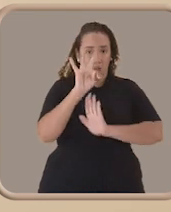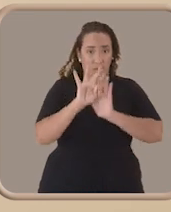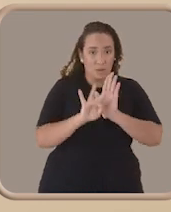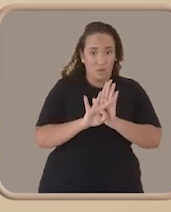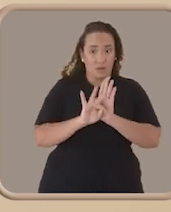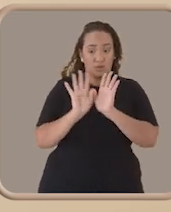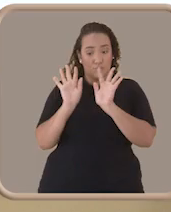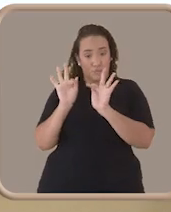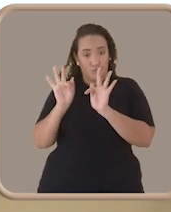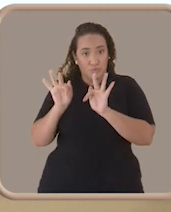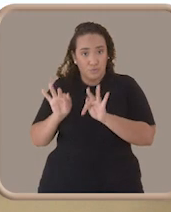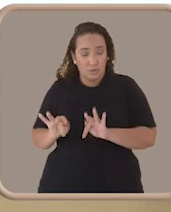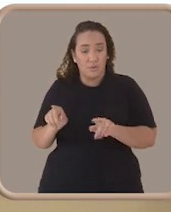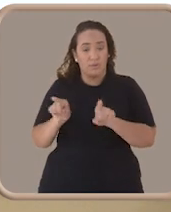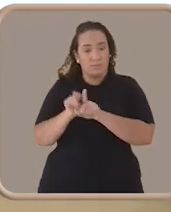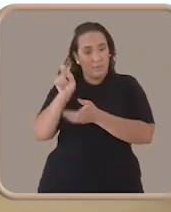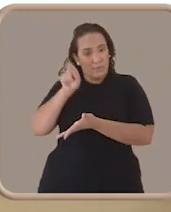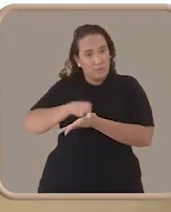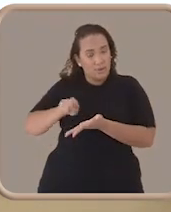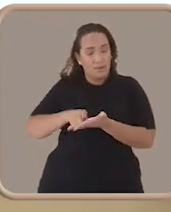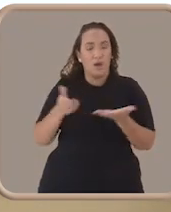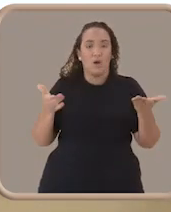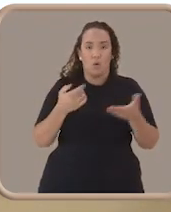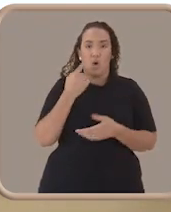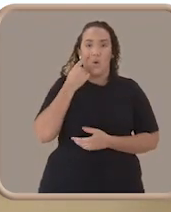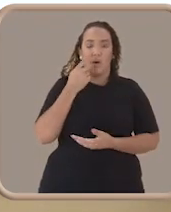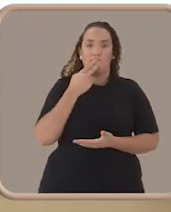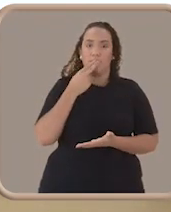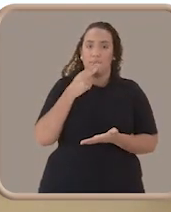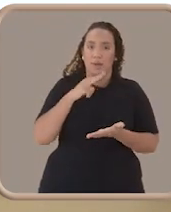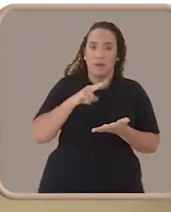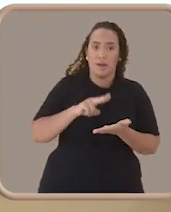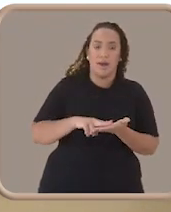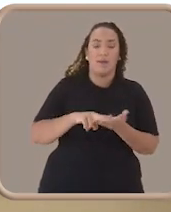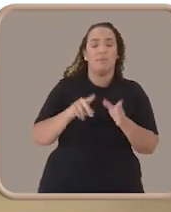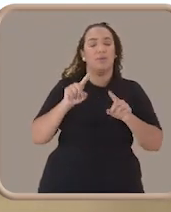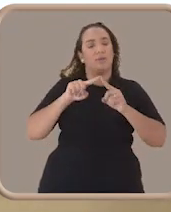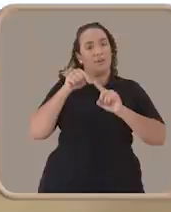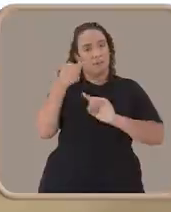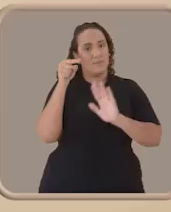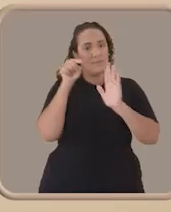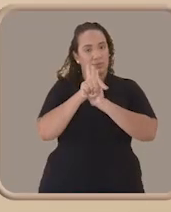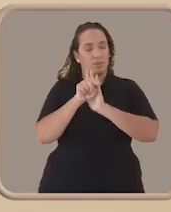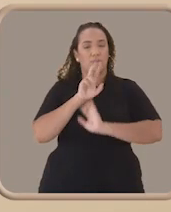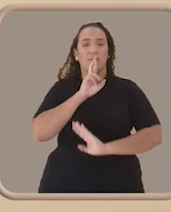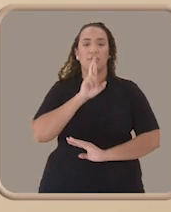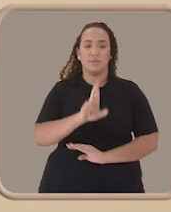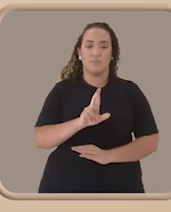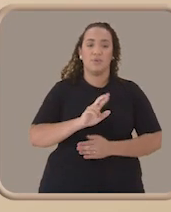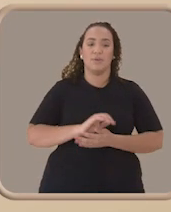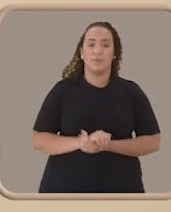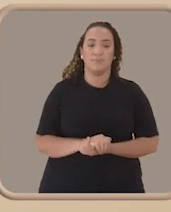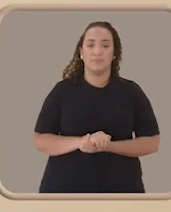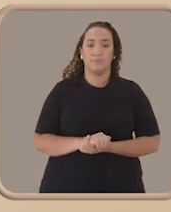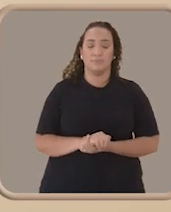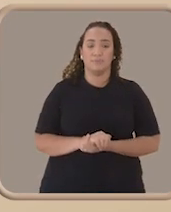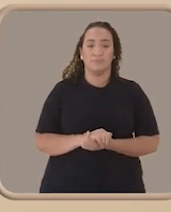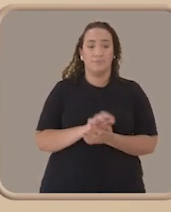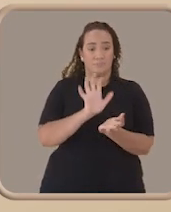e assinatura. Leia com bastante atenção a carta para responder as perguntas. Recife,